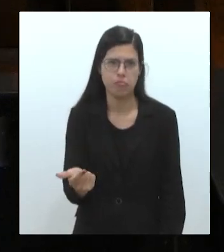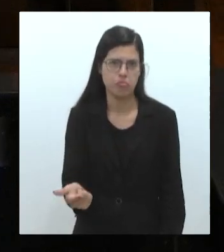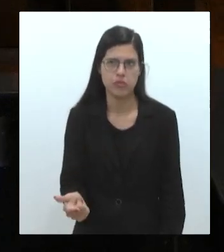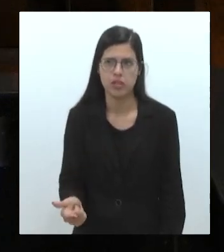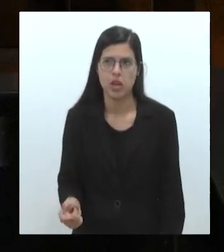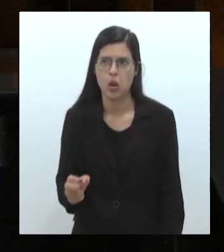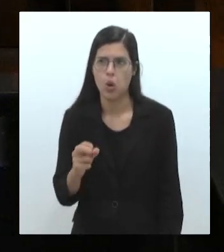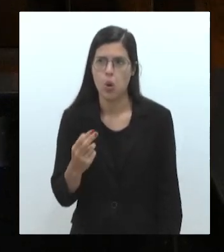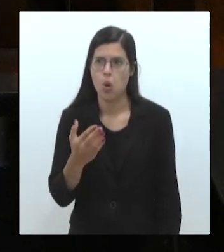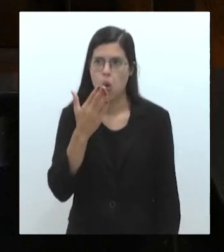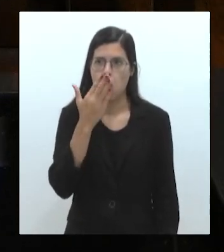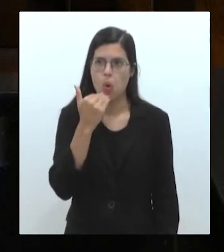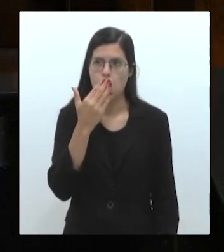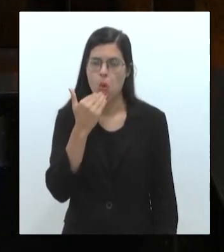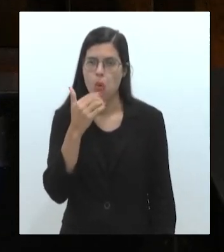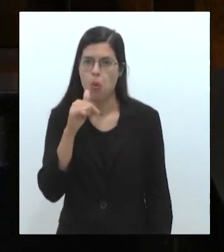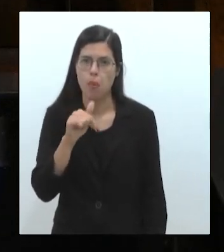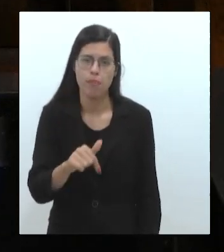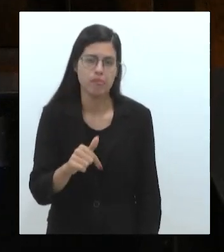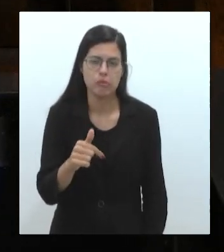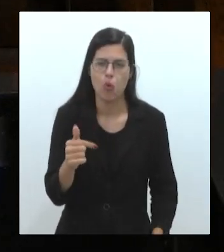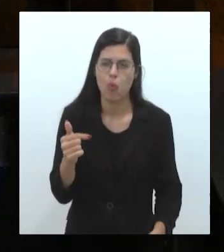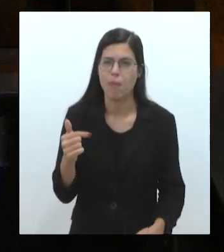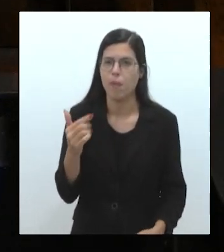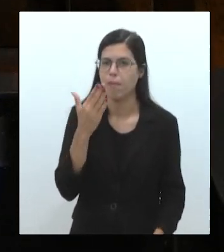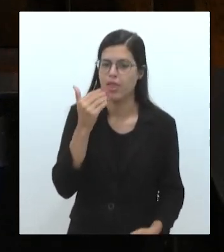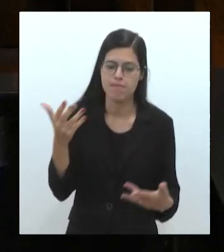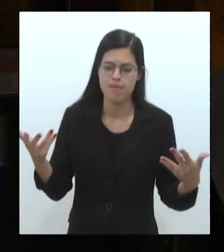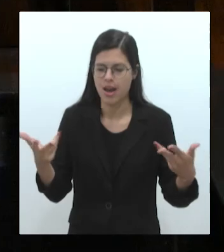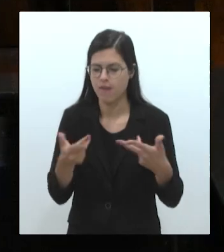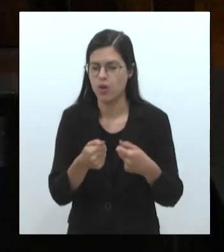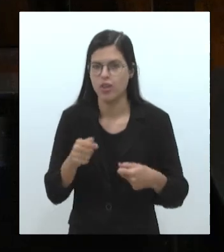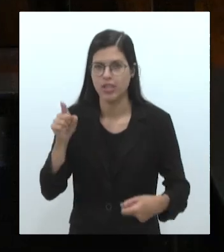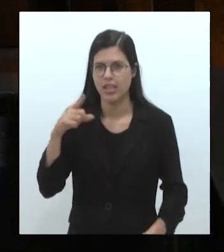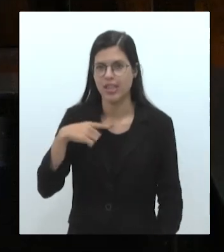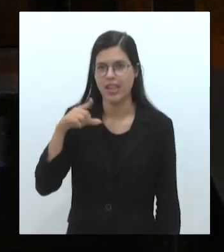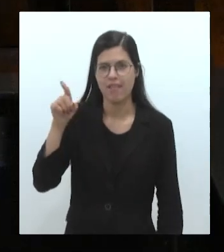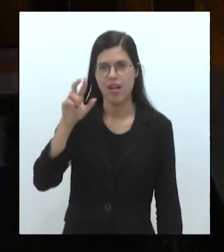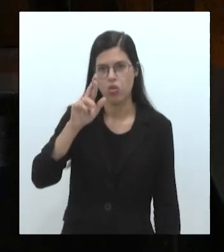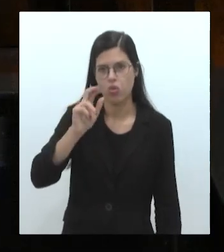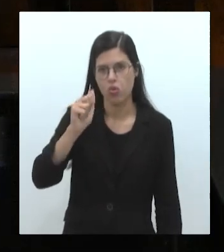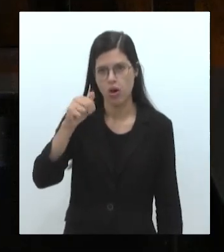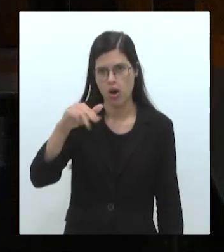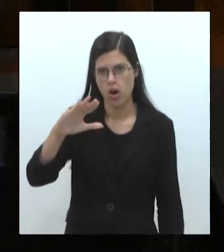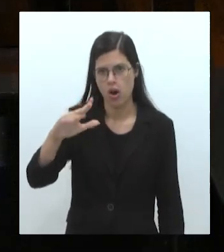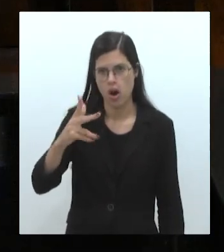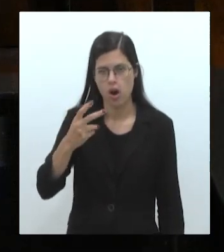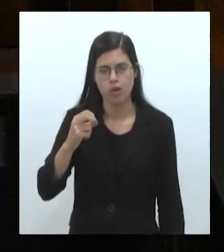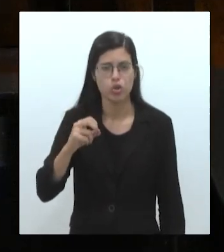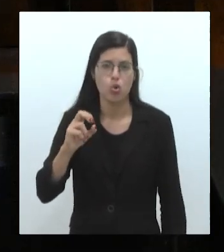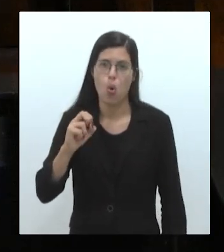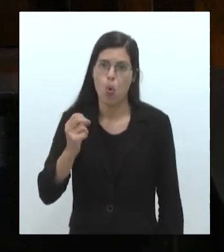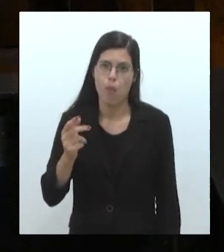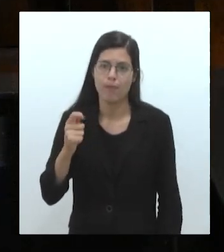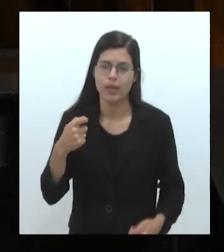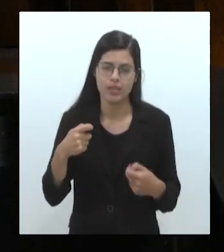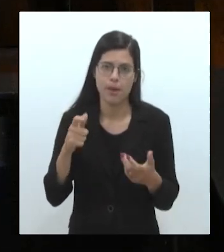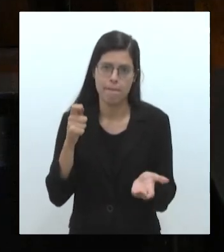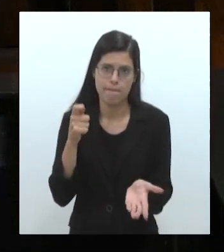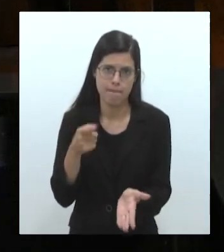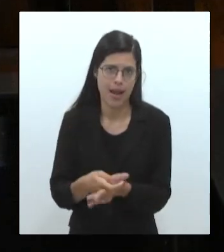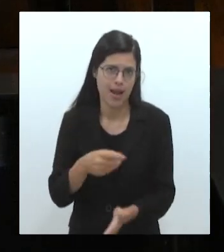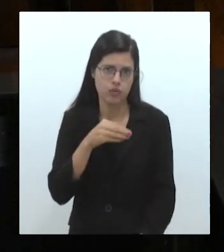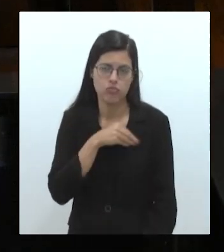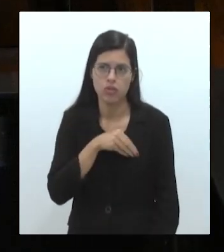comida maravilhosa do rancho, ou ele paga do seu próprio bolso, ou vai pedir